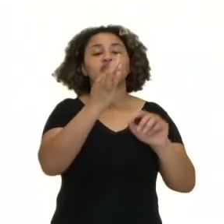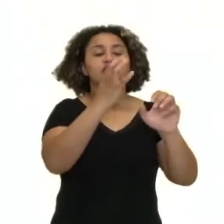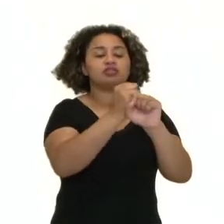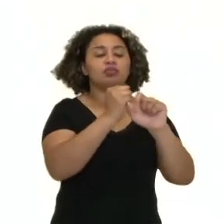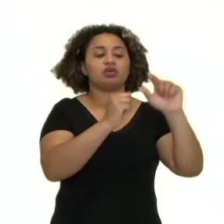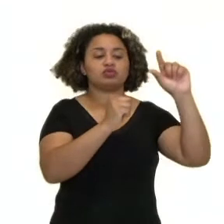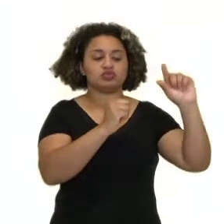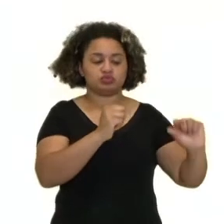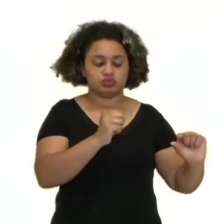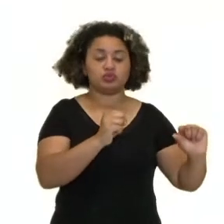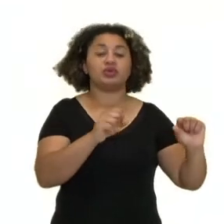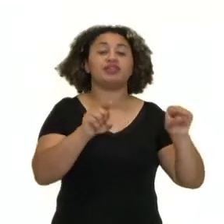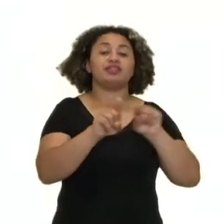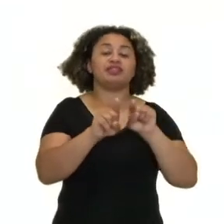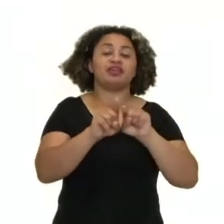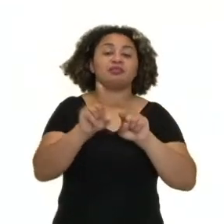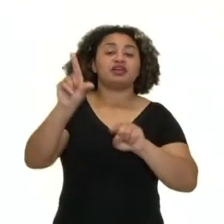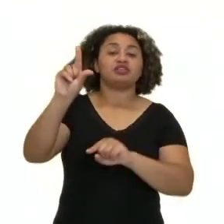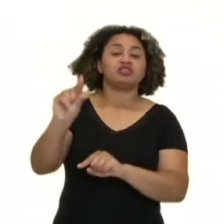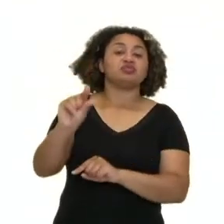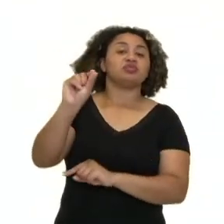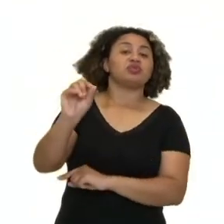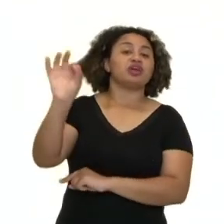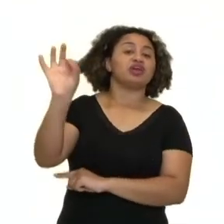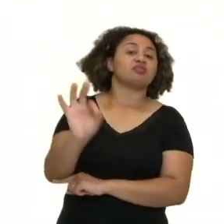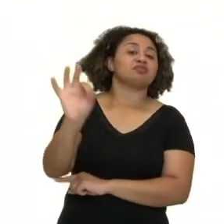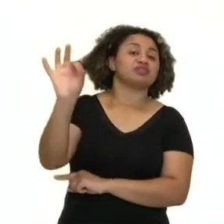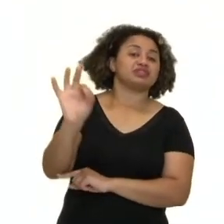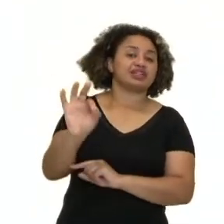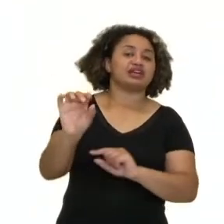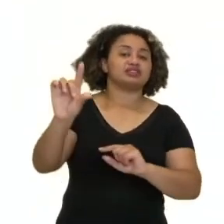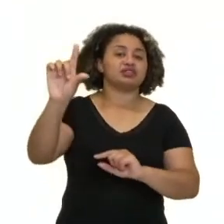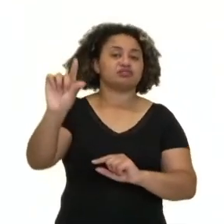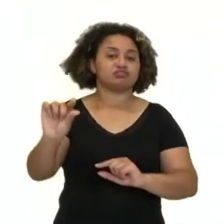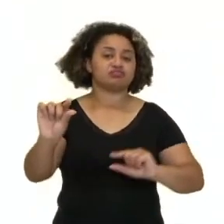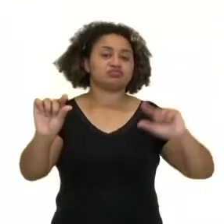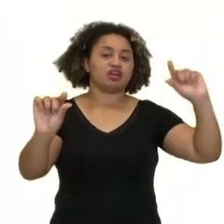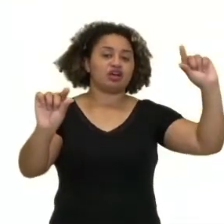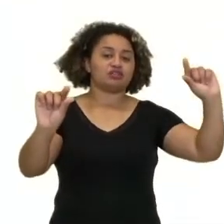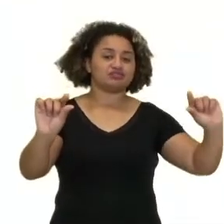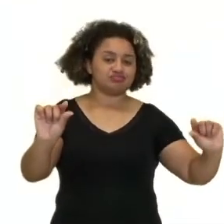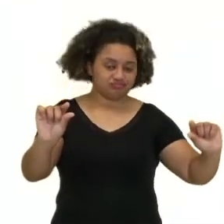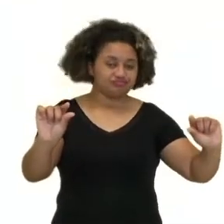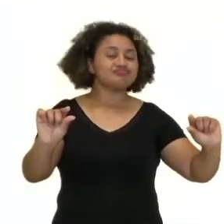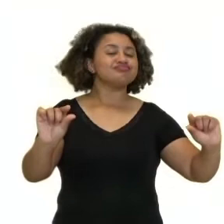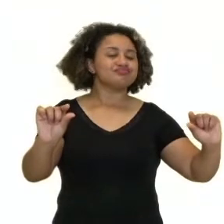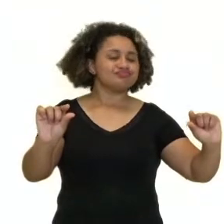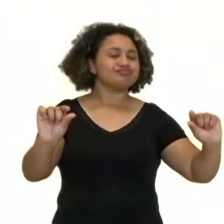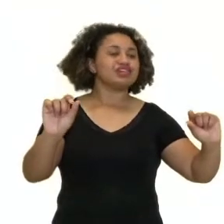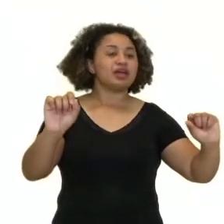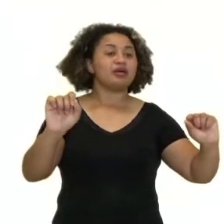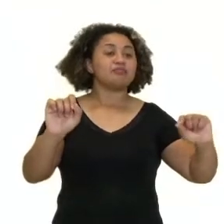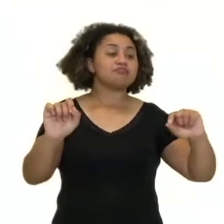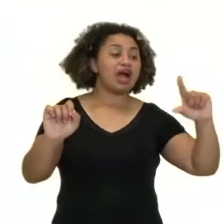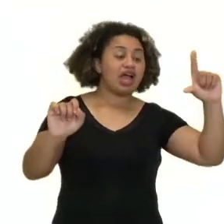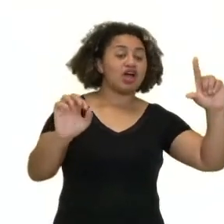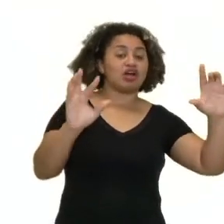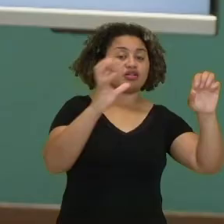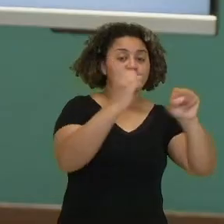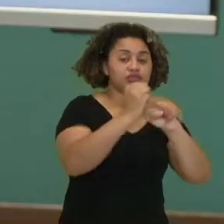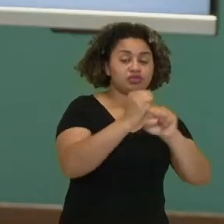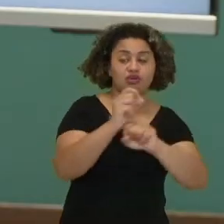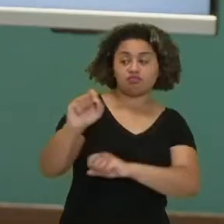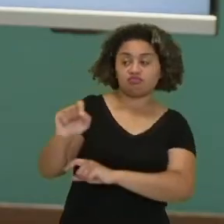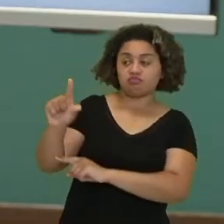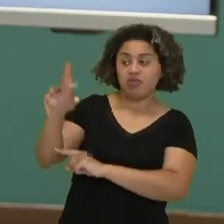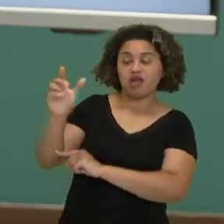pontos, menor também vai ser o percentual. E quanto maior o número de pontos, também maior vai ser